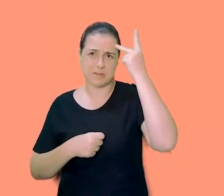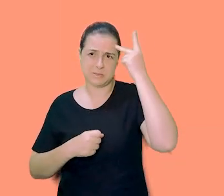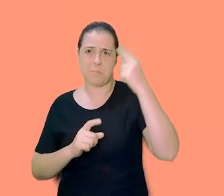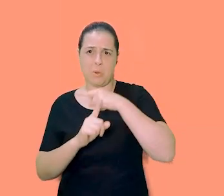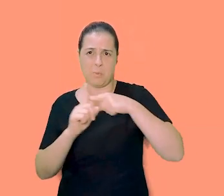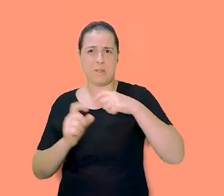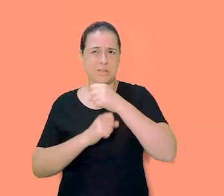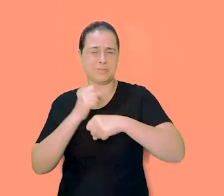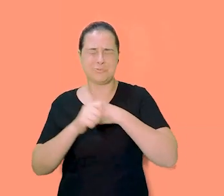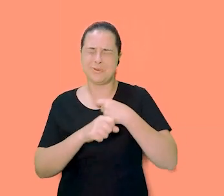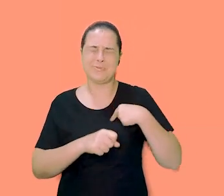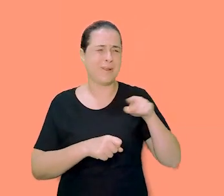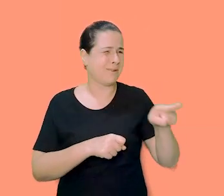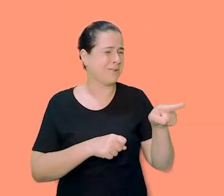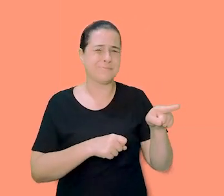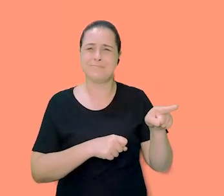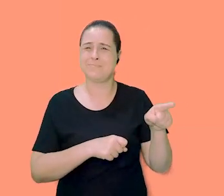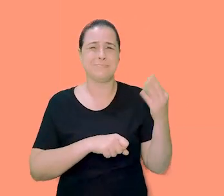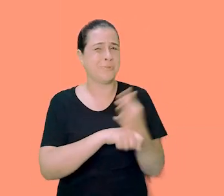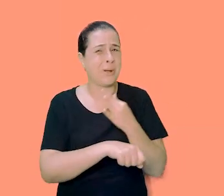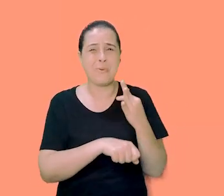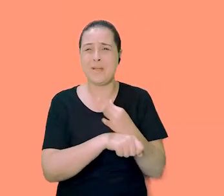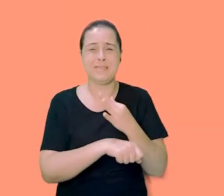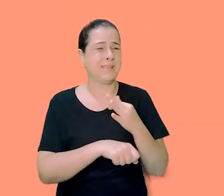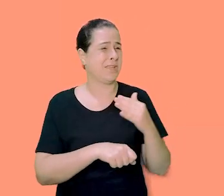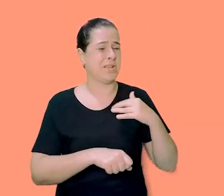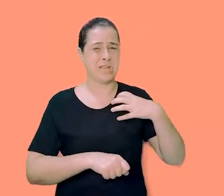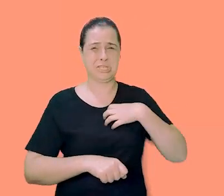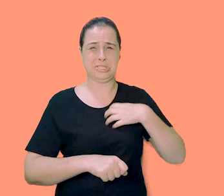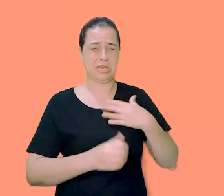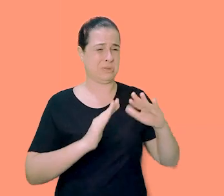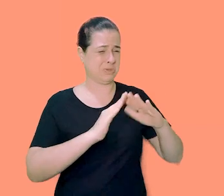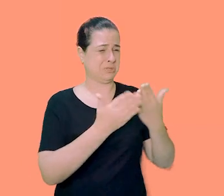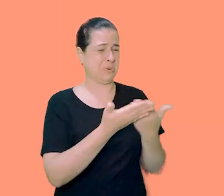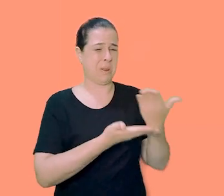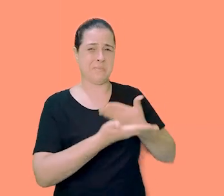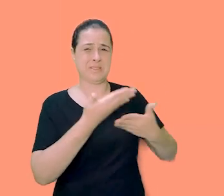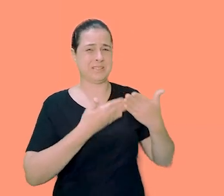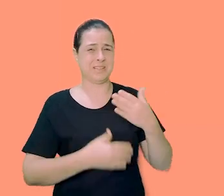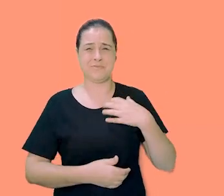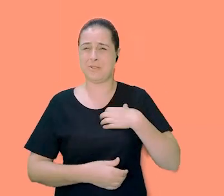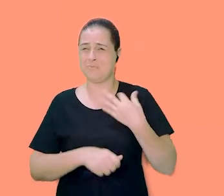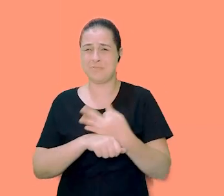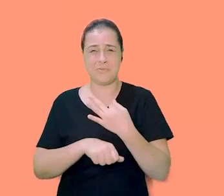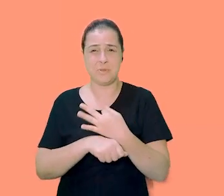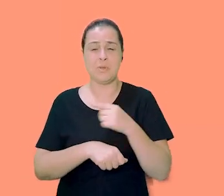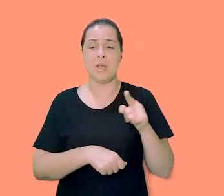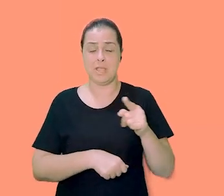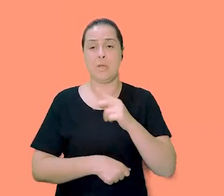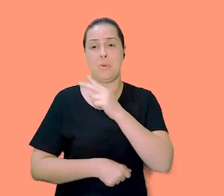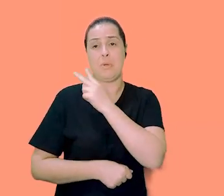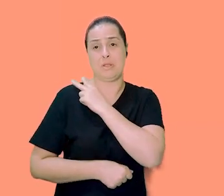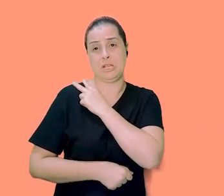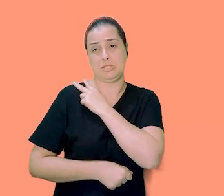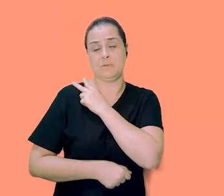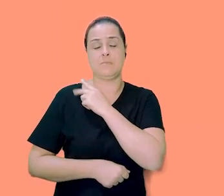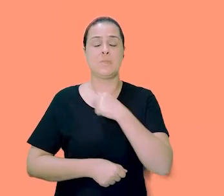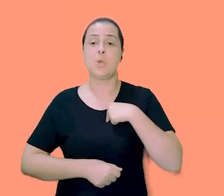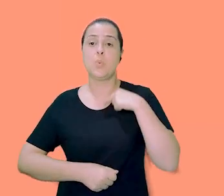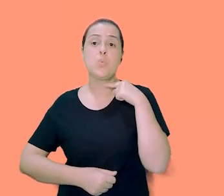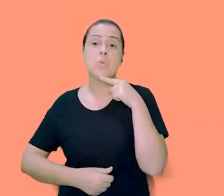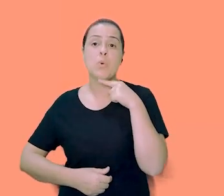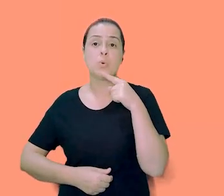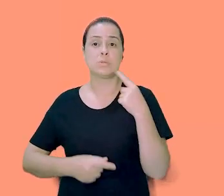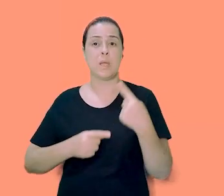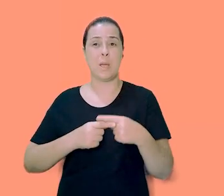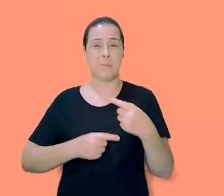não aguentei a forma como eu era tratada na escola. E eu já estava no colegial, né? Já estava no segundo ano do colegial. E eu não consegui,